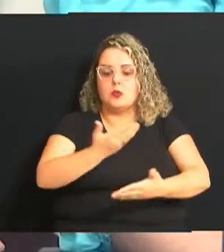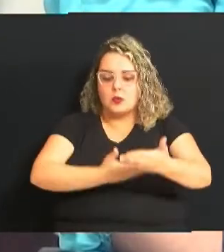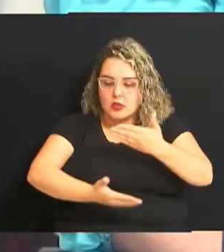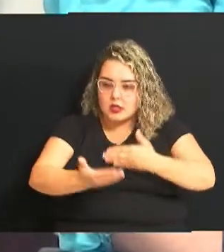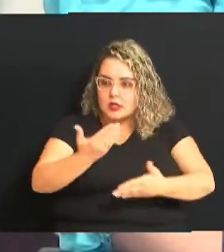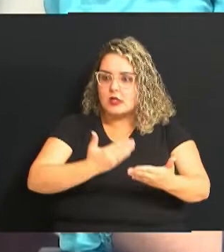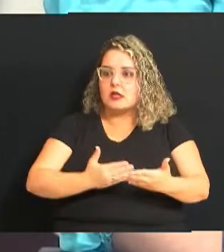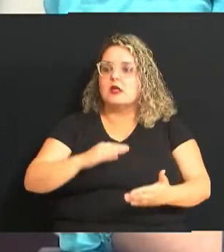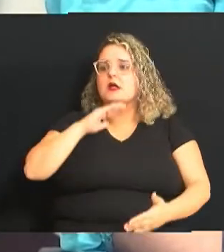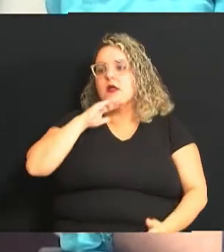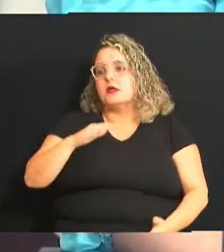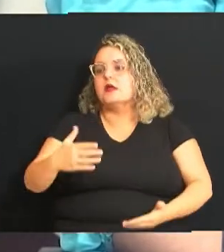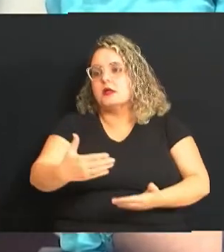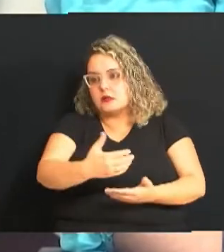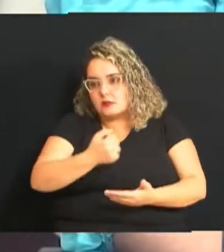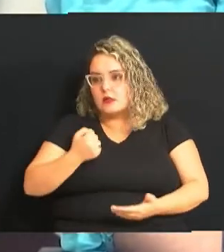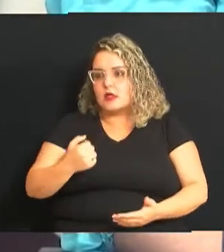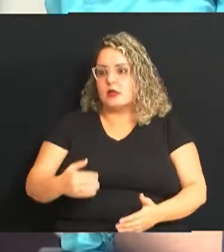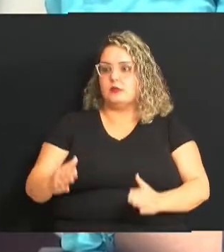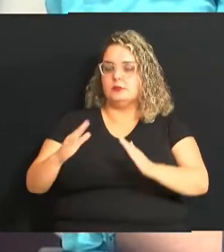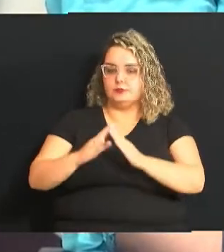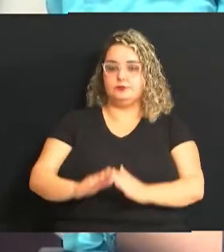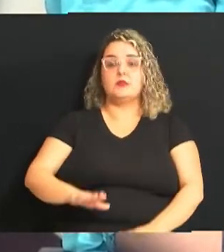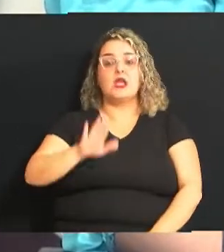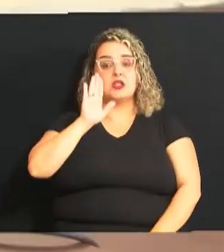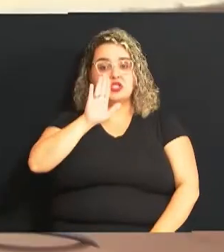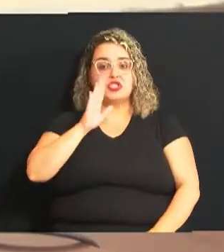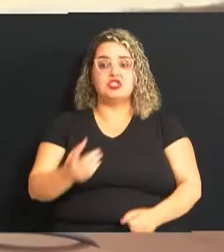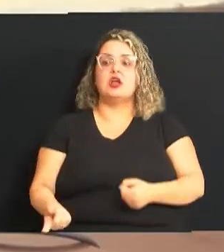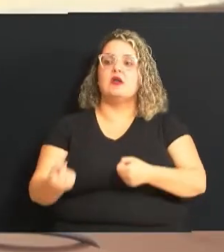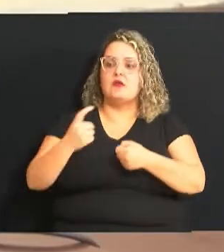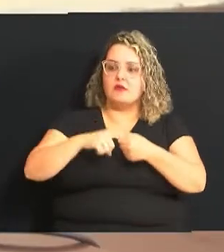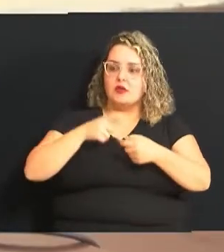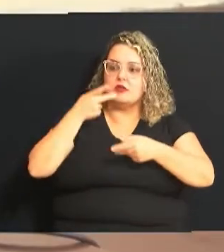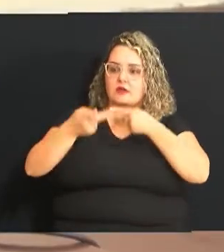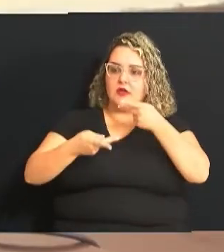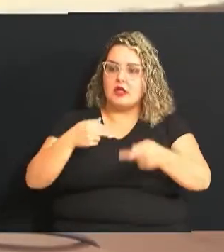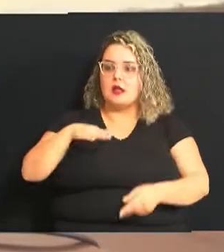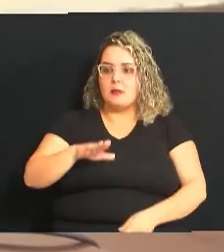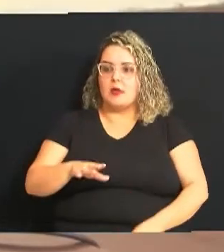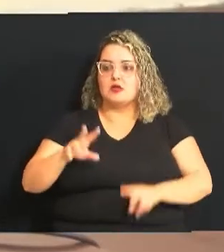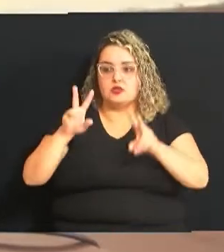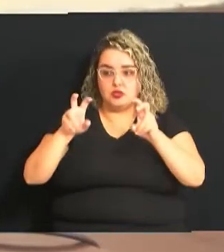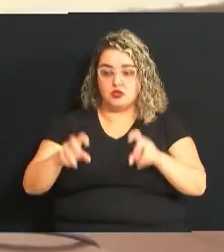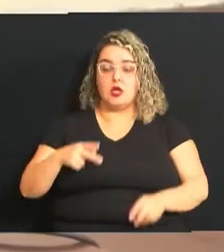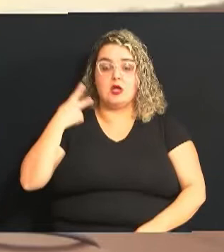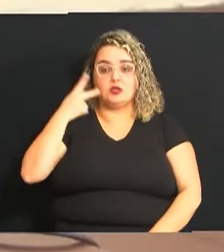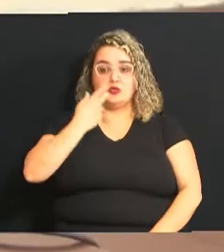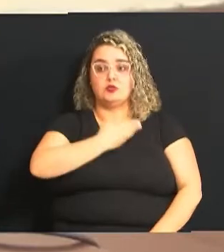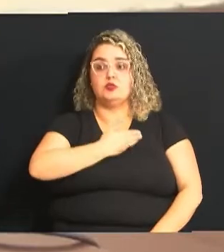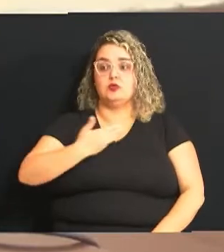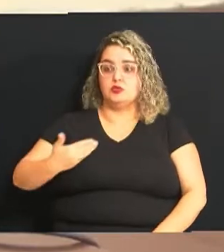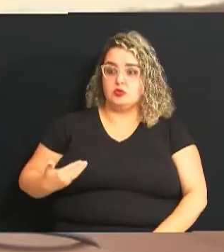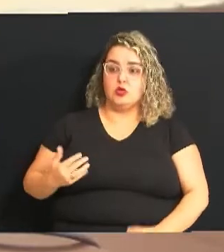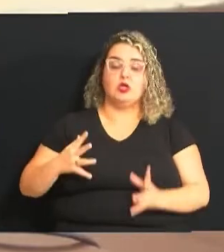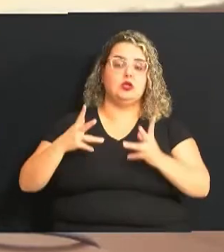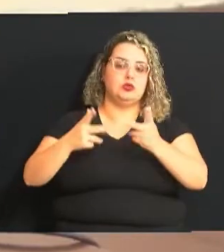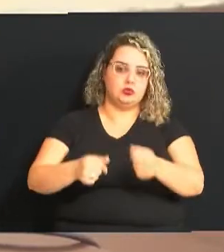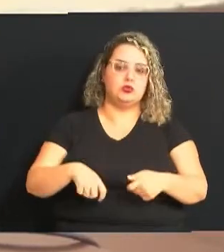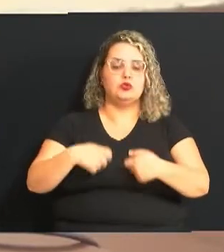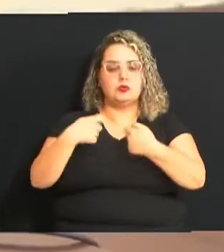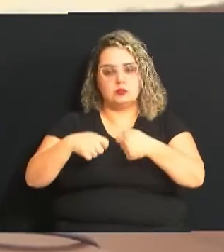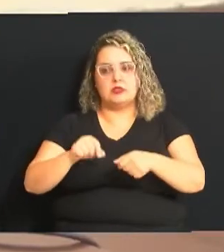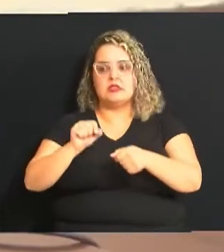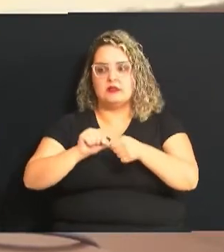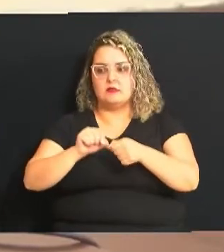e à tarde ele pega. Tá certo. Então, daqui a pouco a gente volta a falar um pouquinho mais sobre isso, as políticas públicas e tudo que a gente precisa fazer